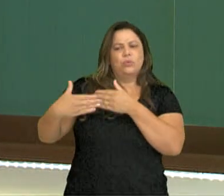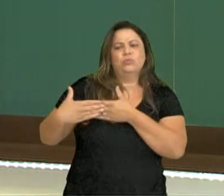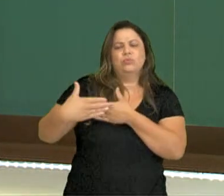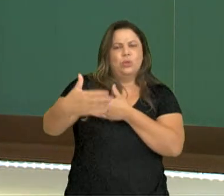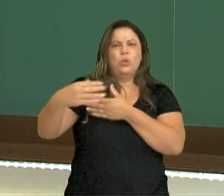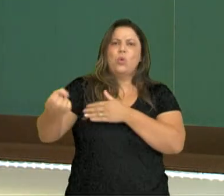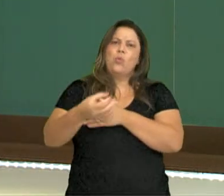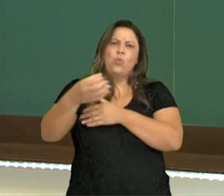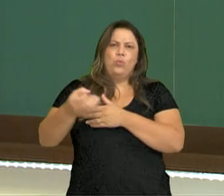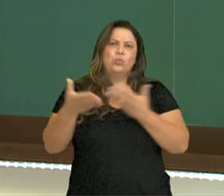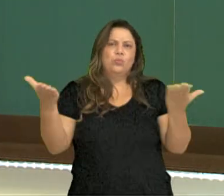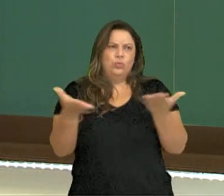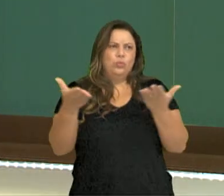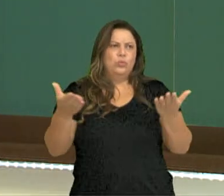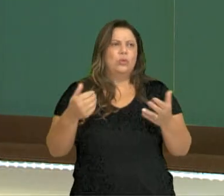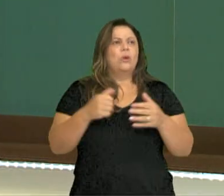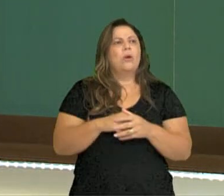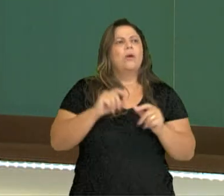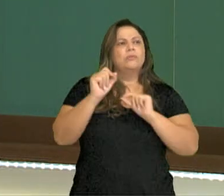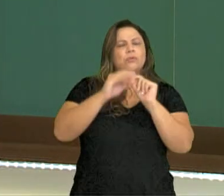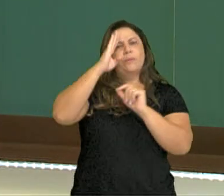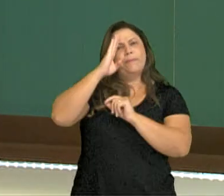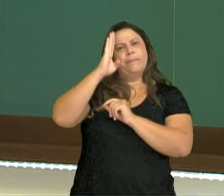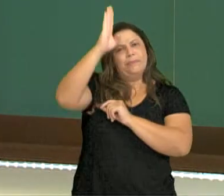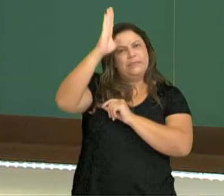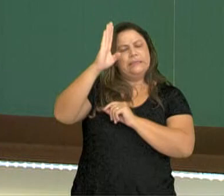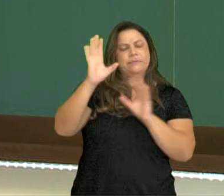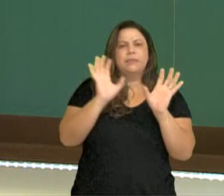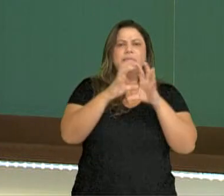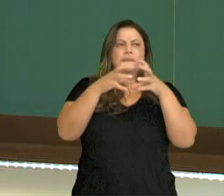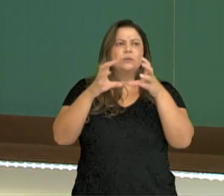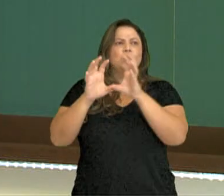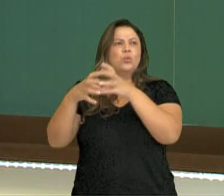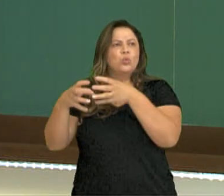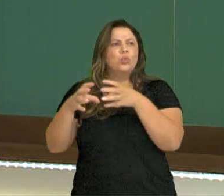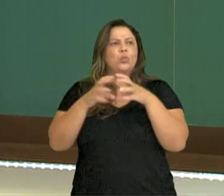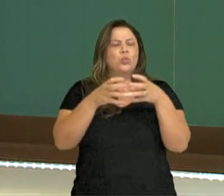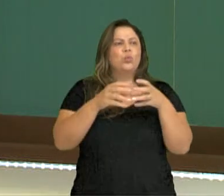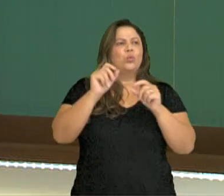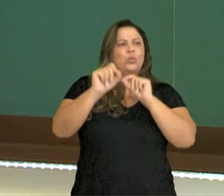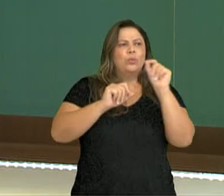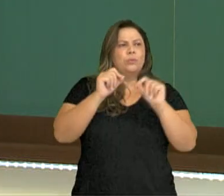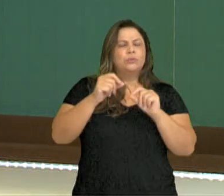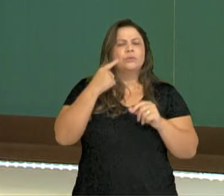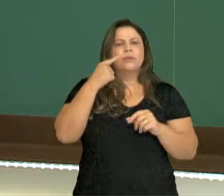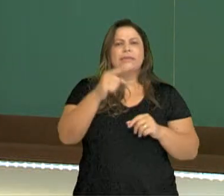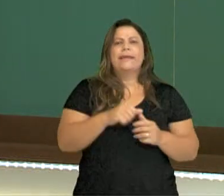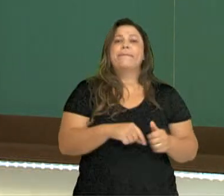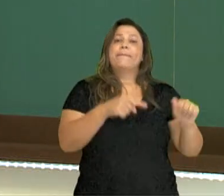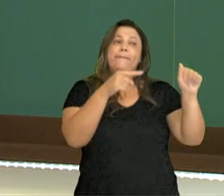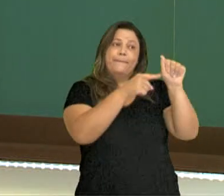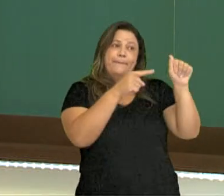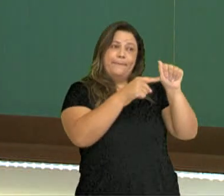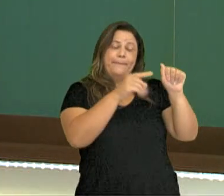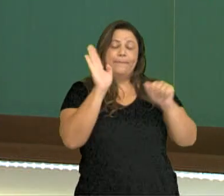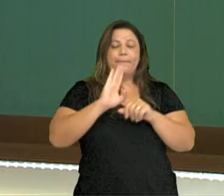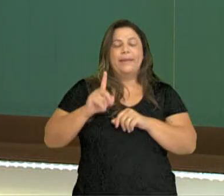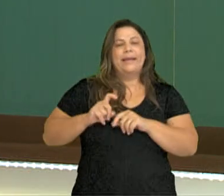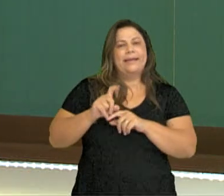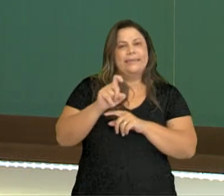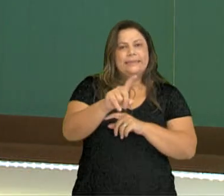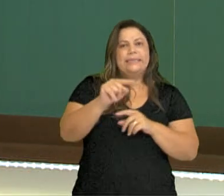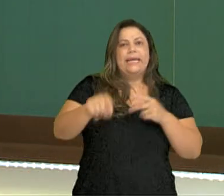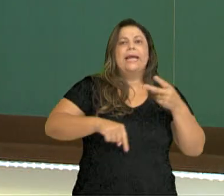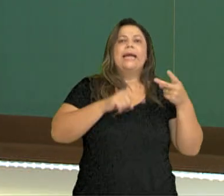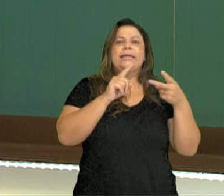eles serem polifiléticos. Então, os principais grupos presentes neste reino são: letra A, bactérias e